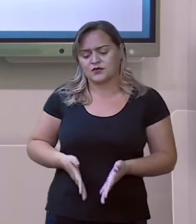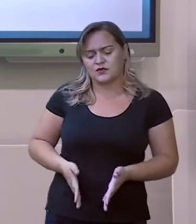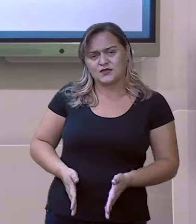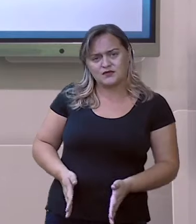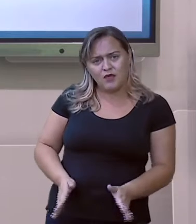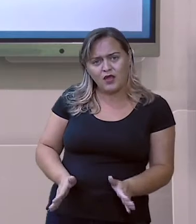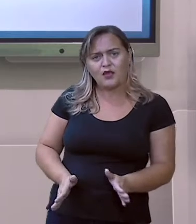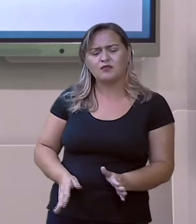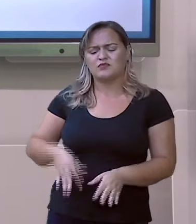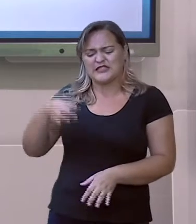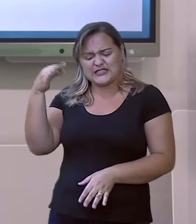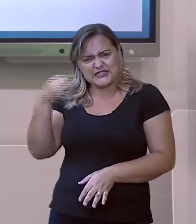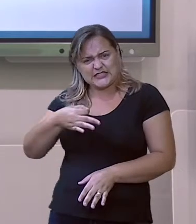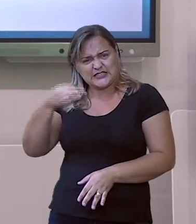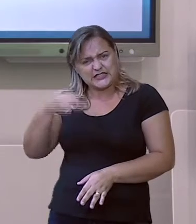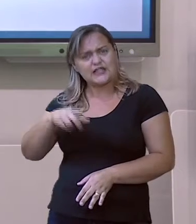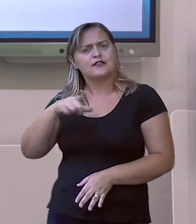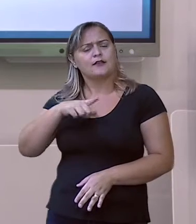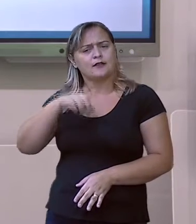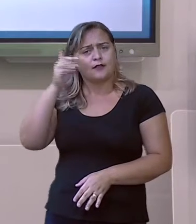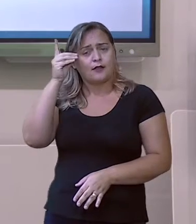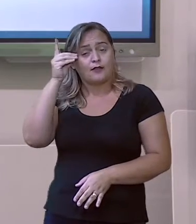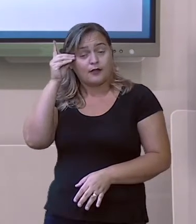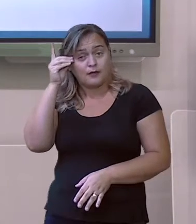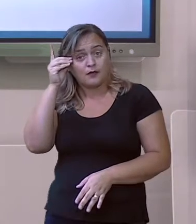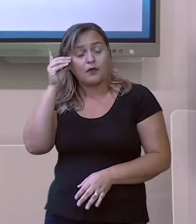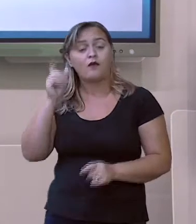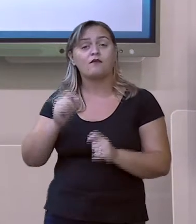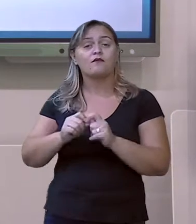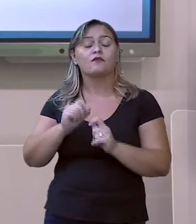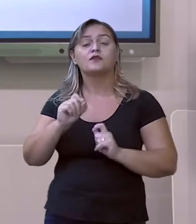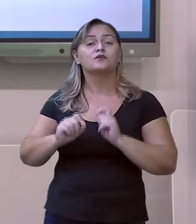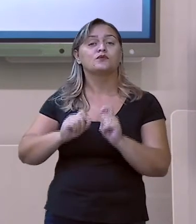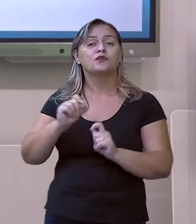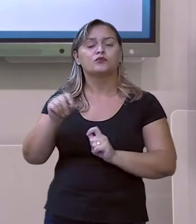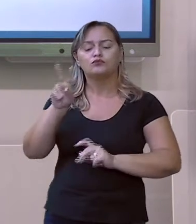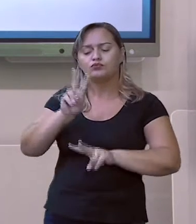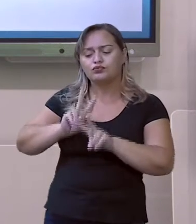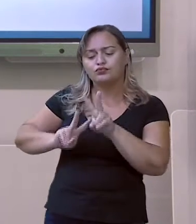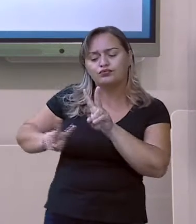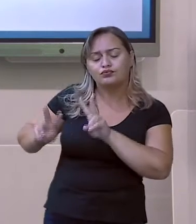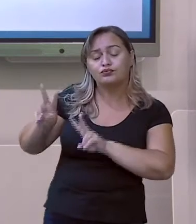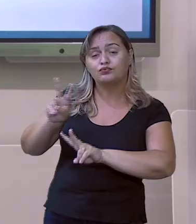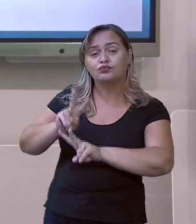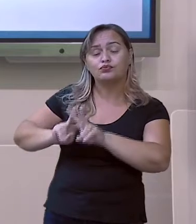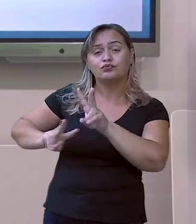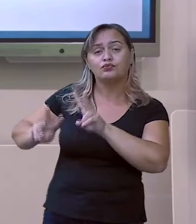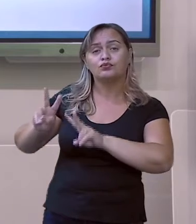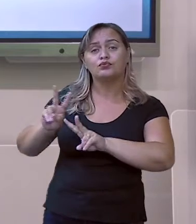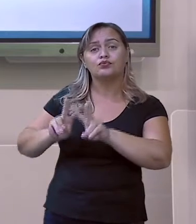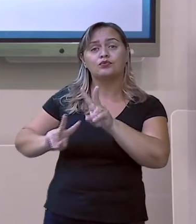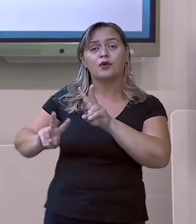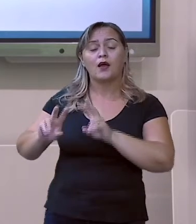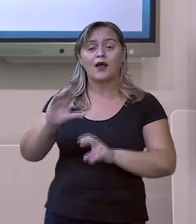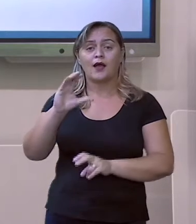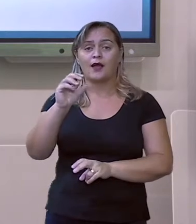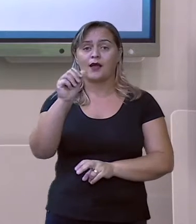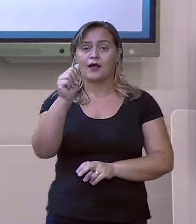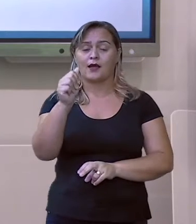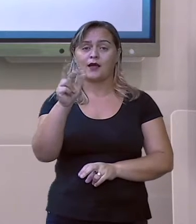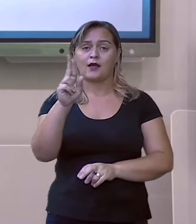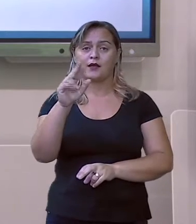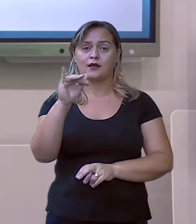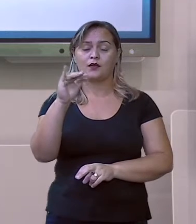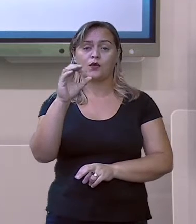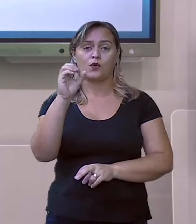os resultados do ultrassom, o diagnóstico clínico de síndrome de Down é comprovado pelo exame do cariótipo, que é o estudo